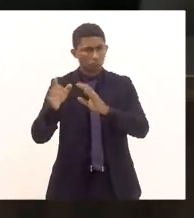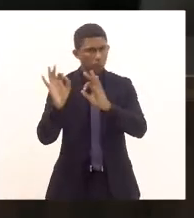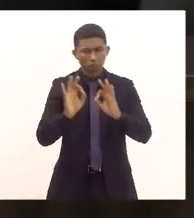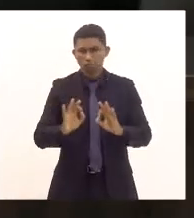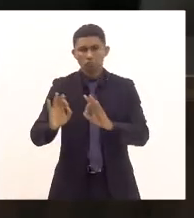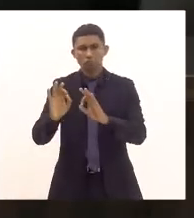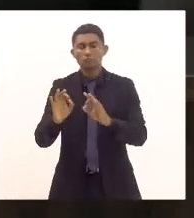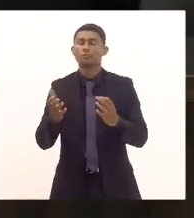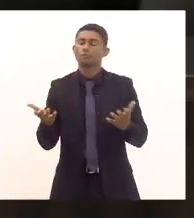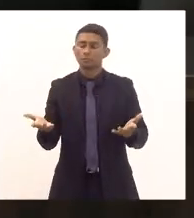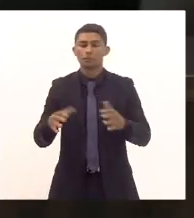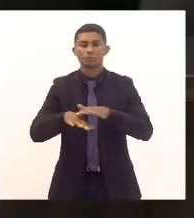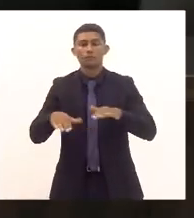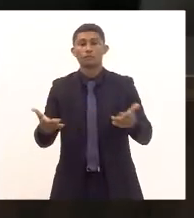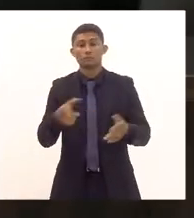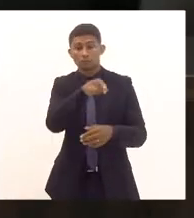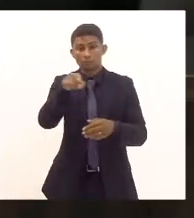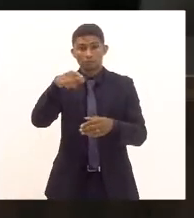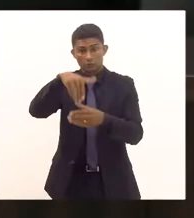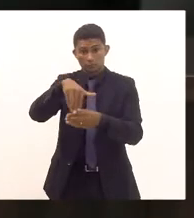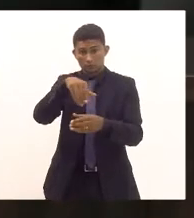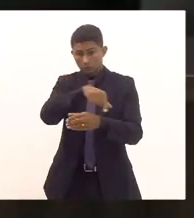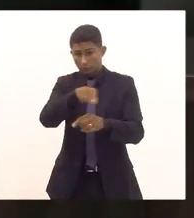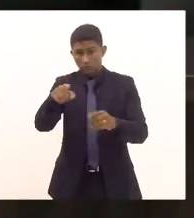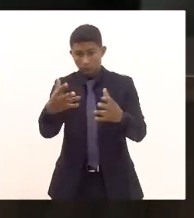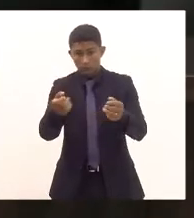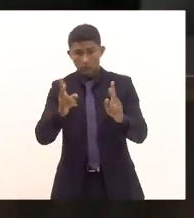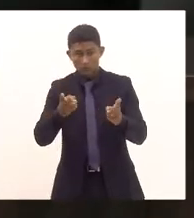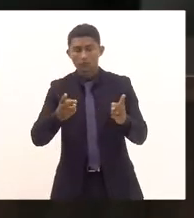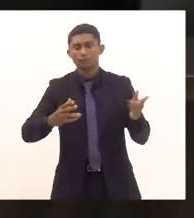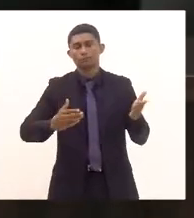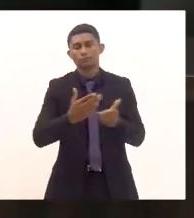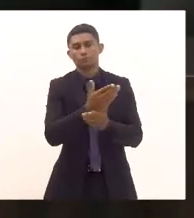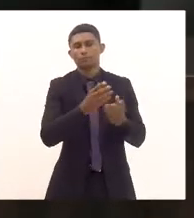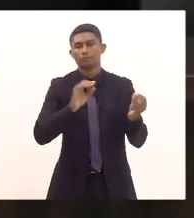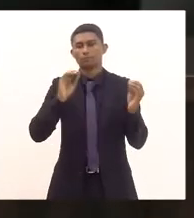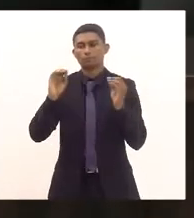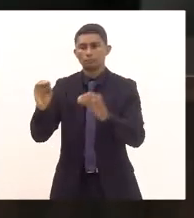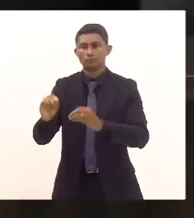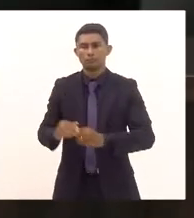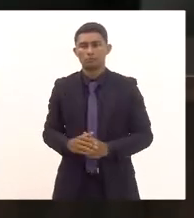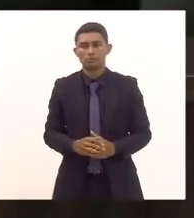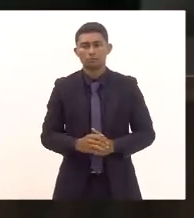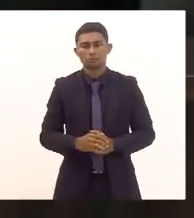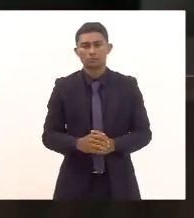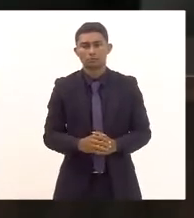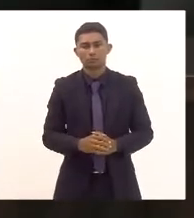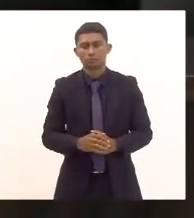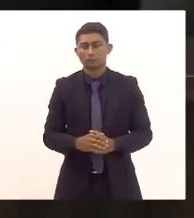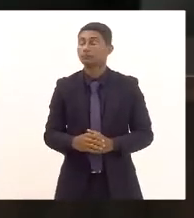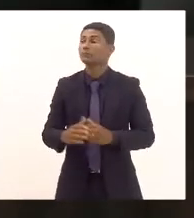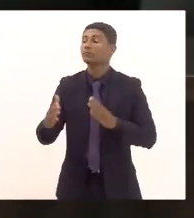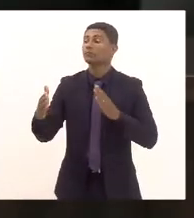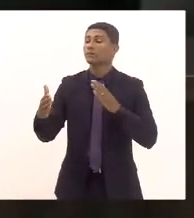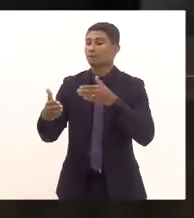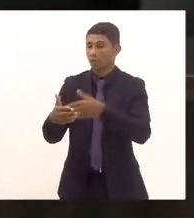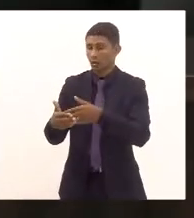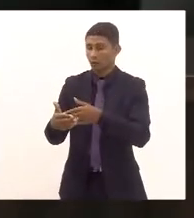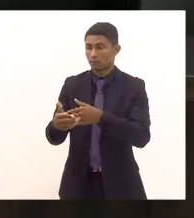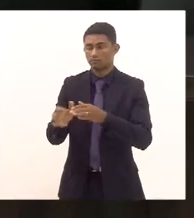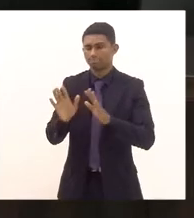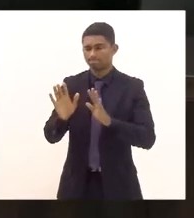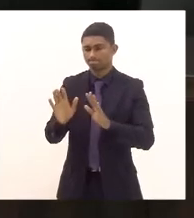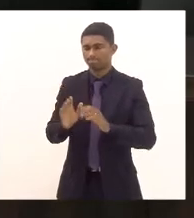em votação seus que aprovam permaneçam Como estão aprovado vai à promulgação e o final já